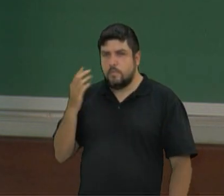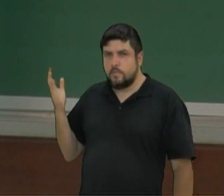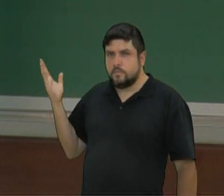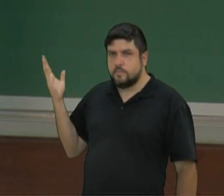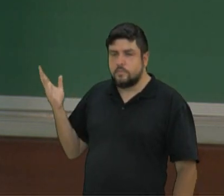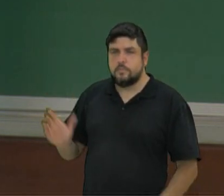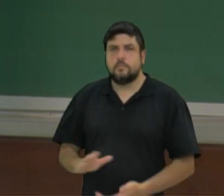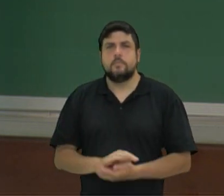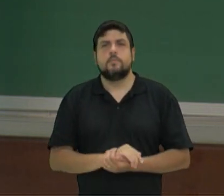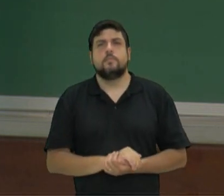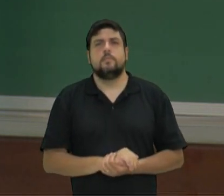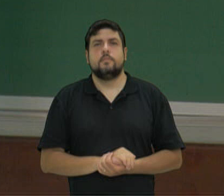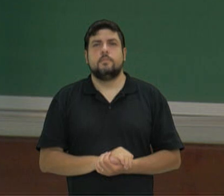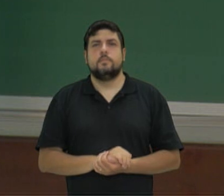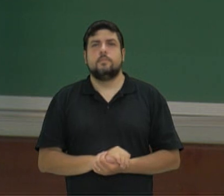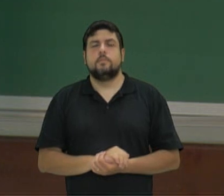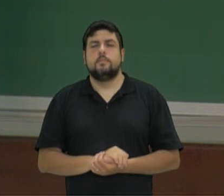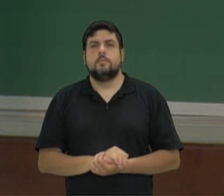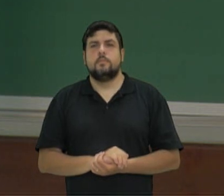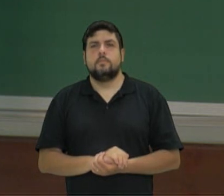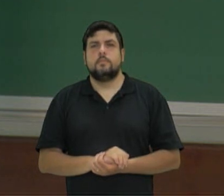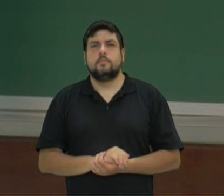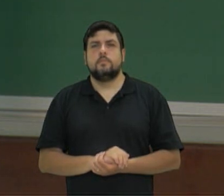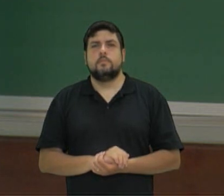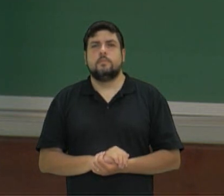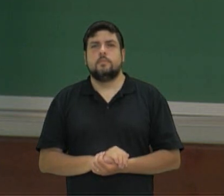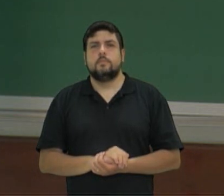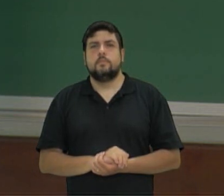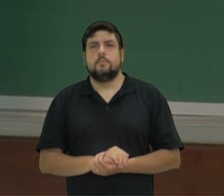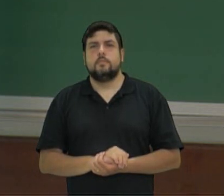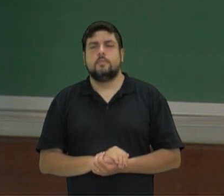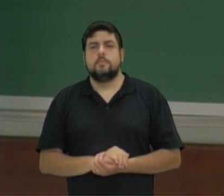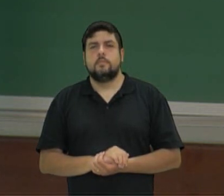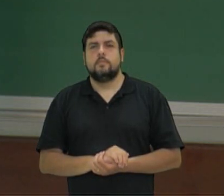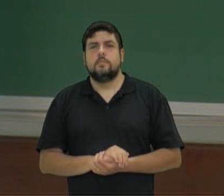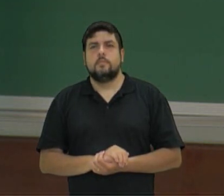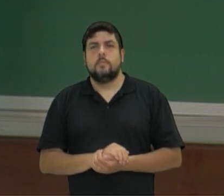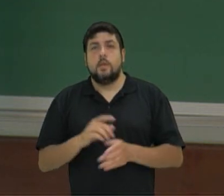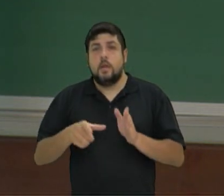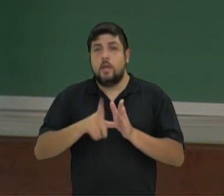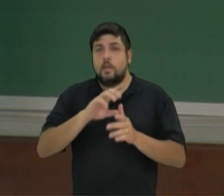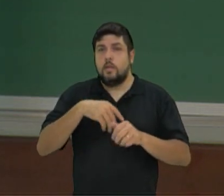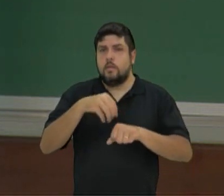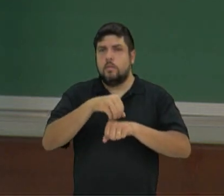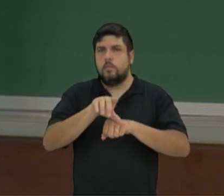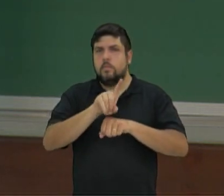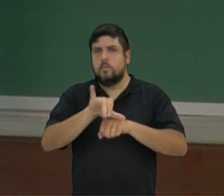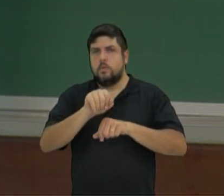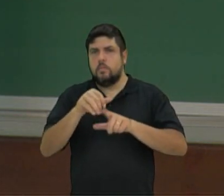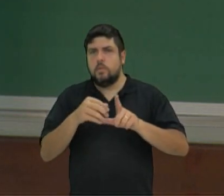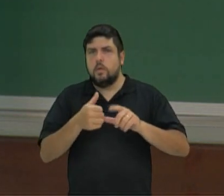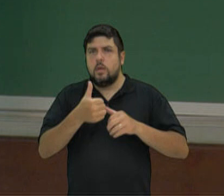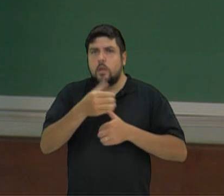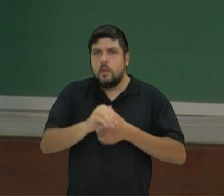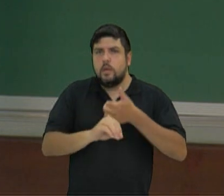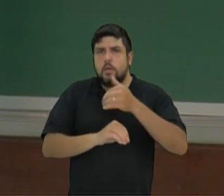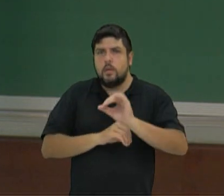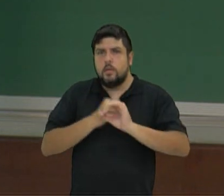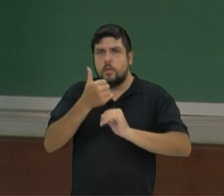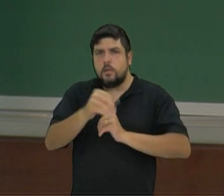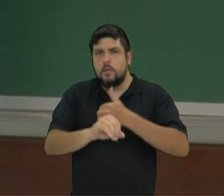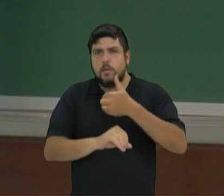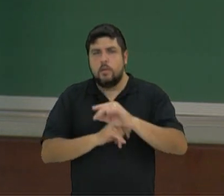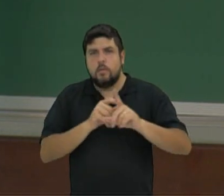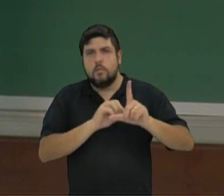fiz, dei a sugestão para vocês fazerem de 10 em 10, porque começava, né, no 36